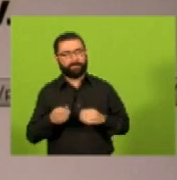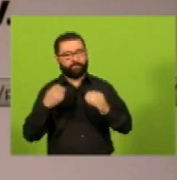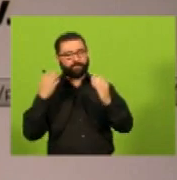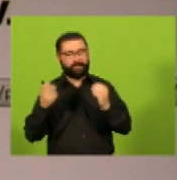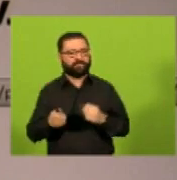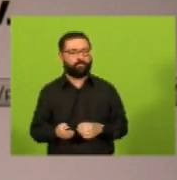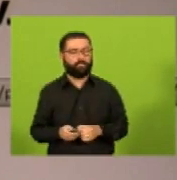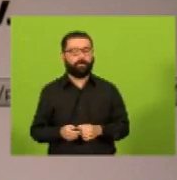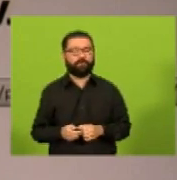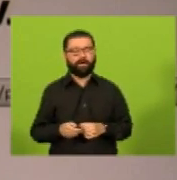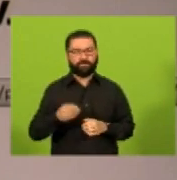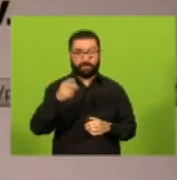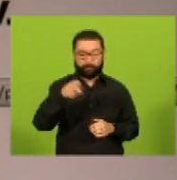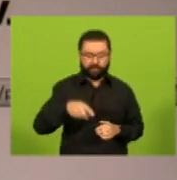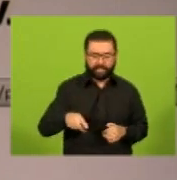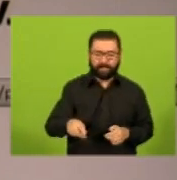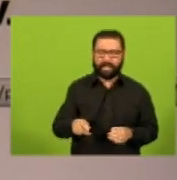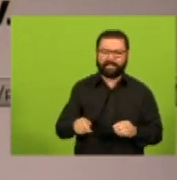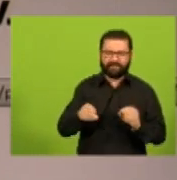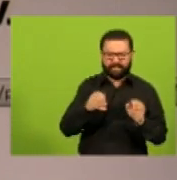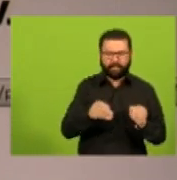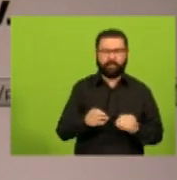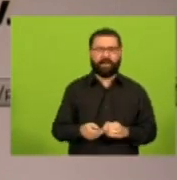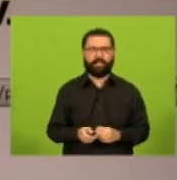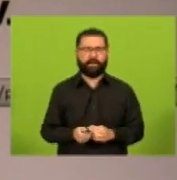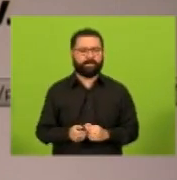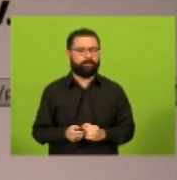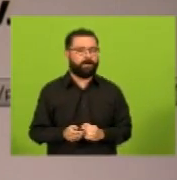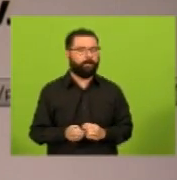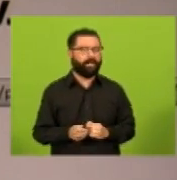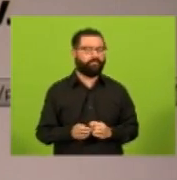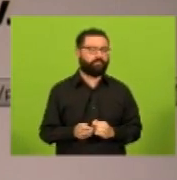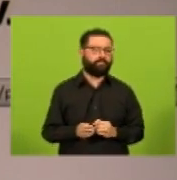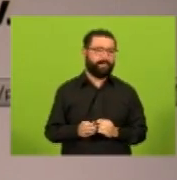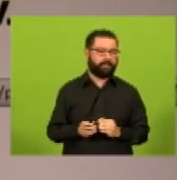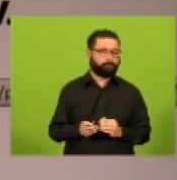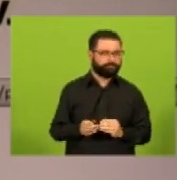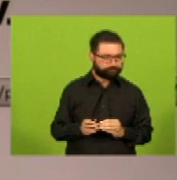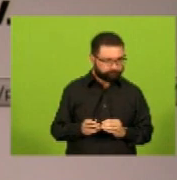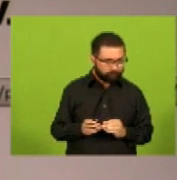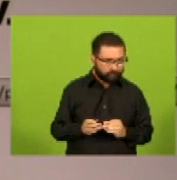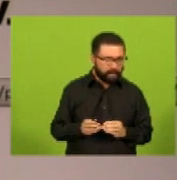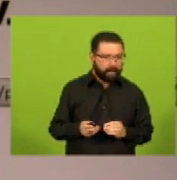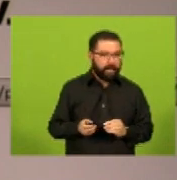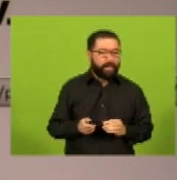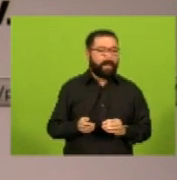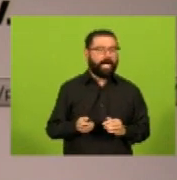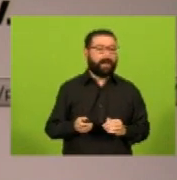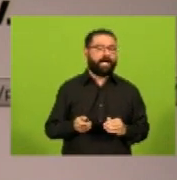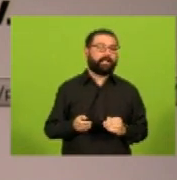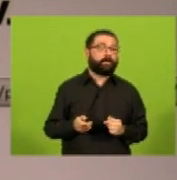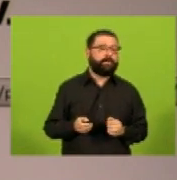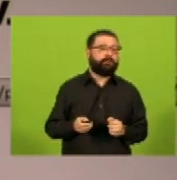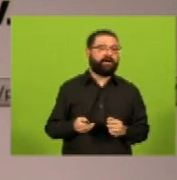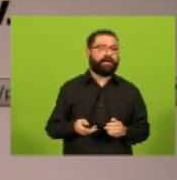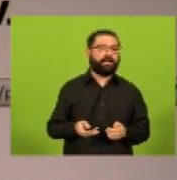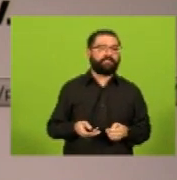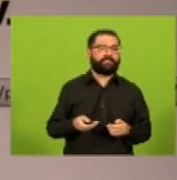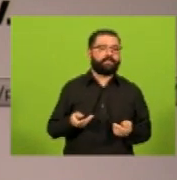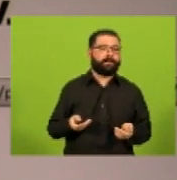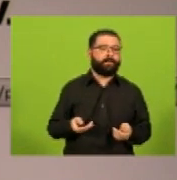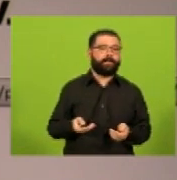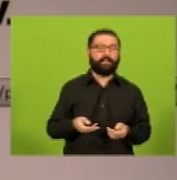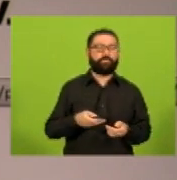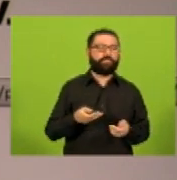né? Vocês depois pensem um pouco, você depois aí em casa, dê uma olhada e pense com calma aí no que eu estou falando. Ali também vai falar